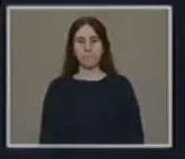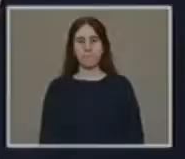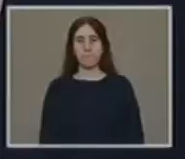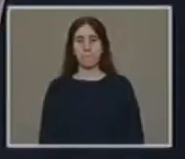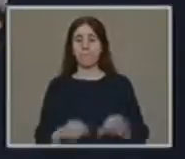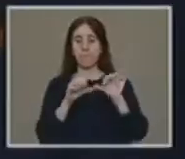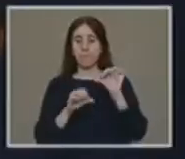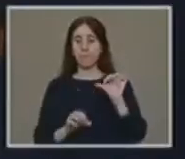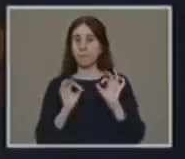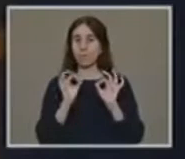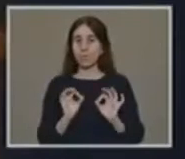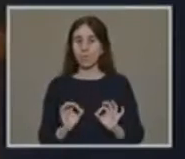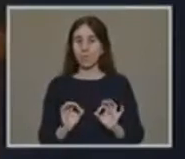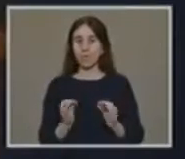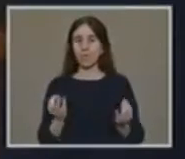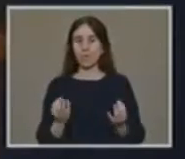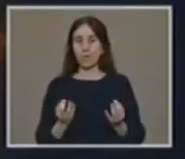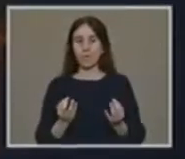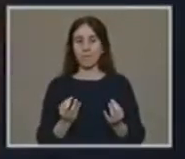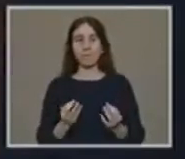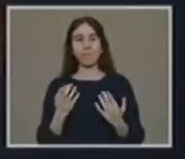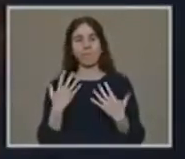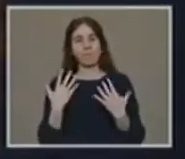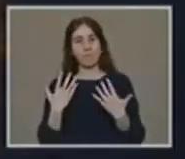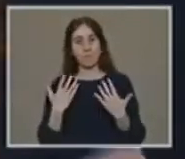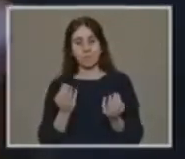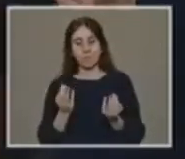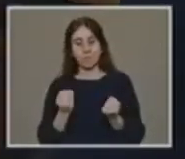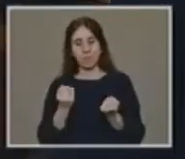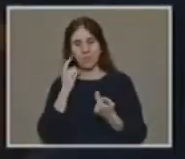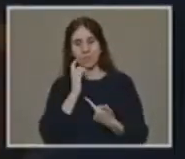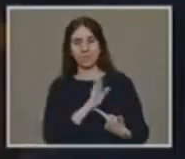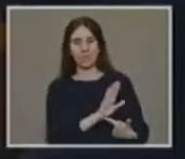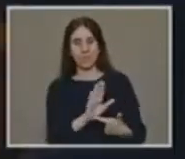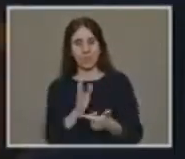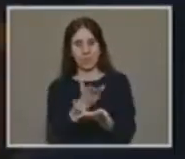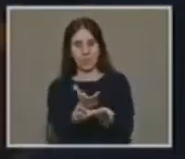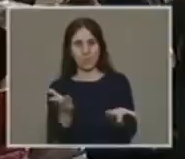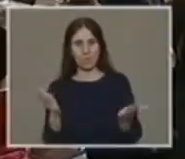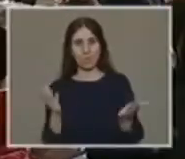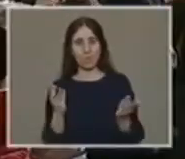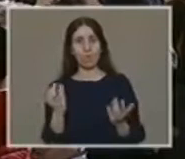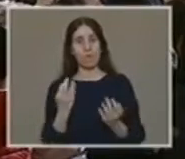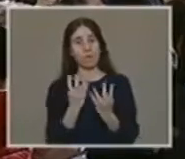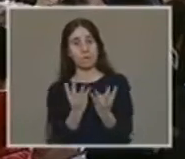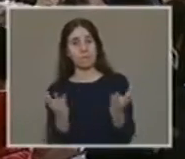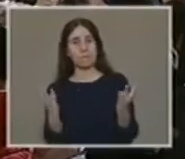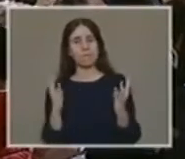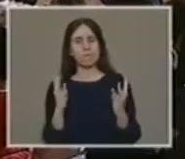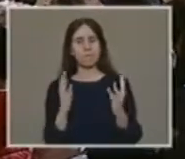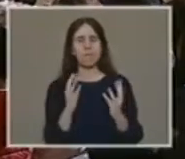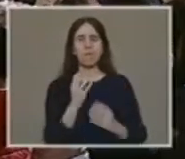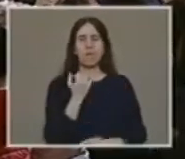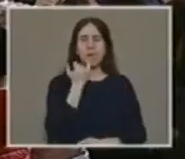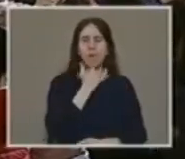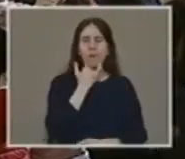Dito isto, mostrou-lhes as mãos e os pés. E como eles, na sua alegria e